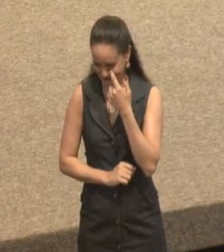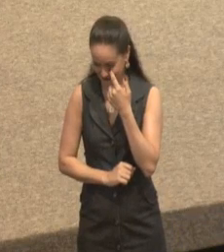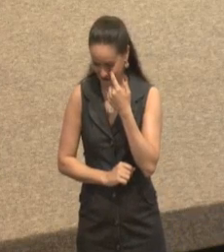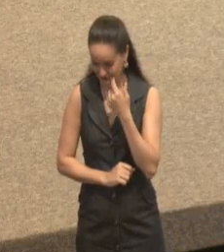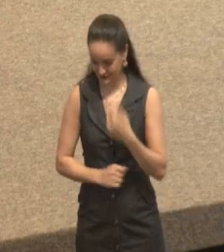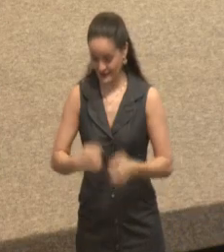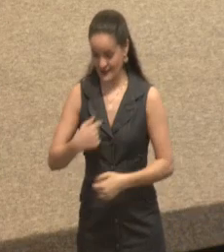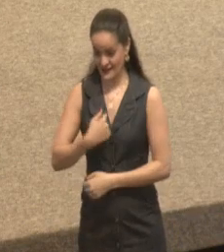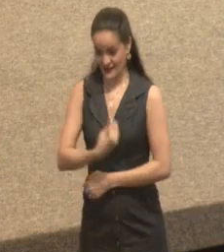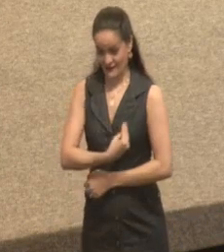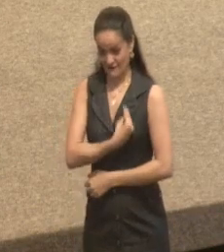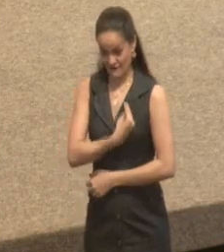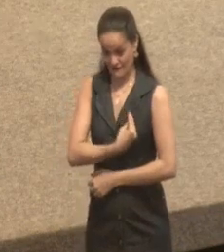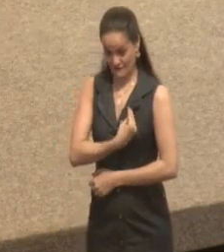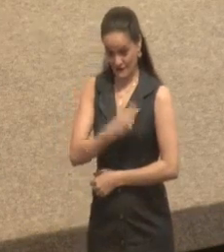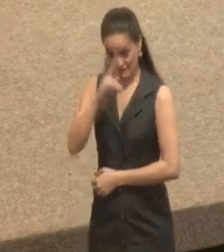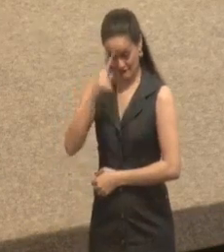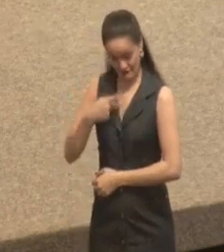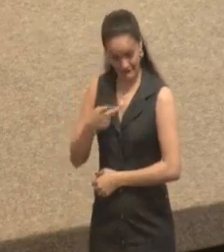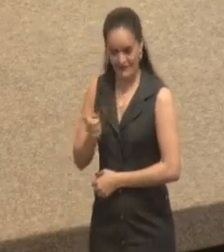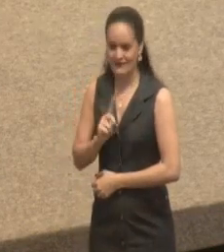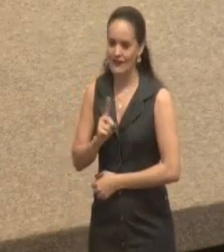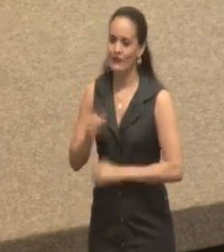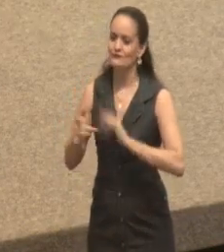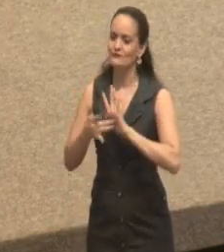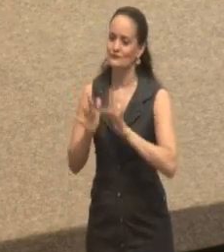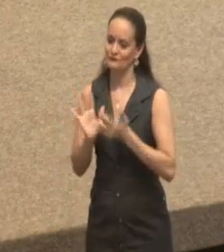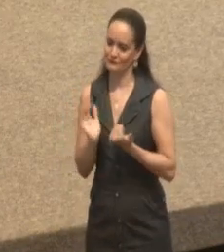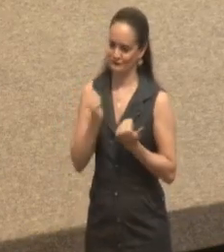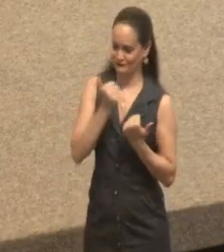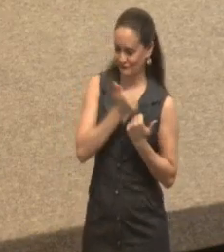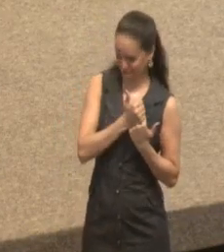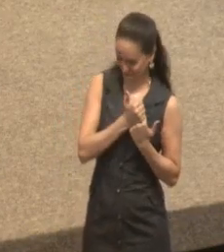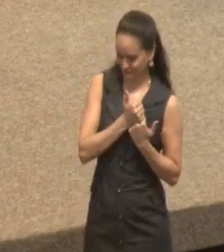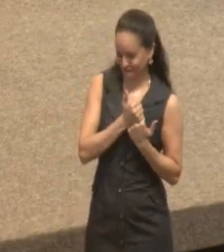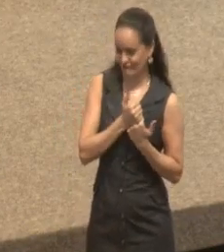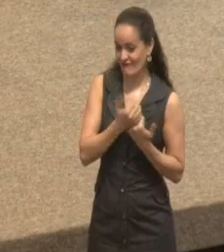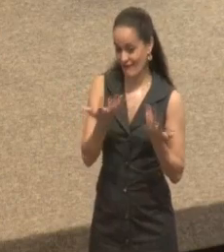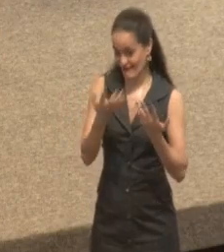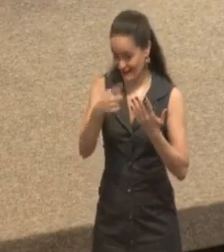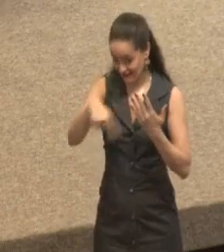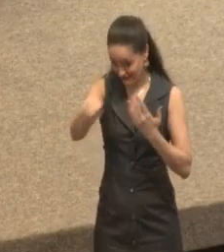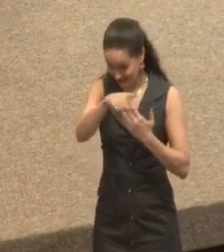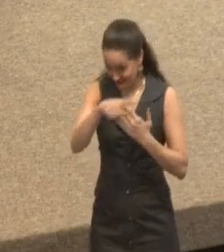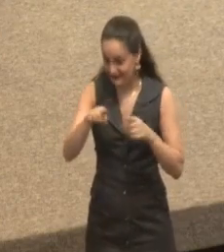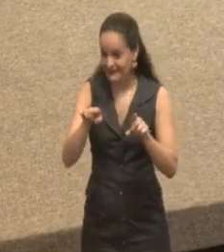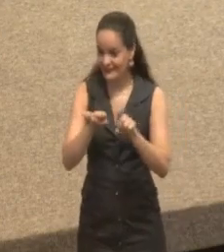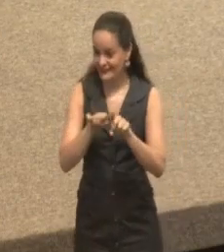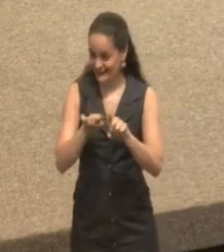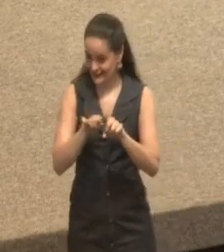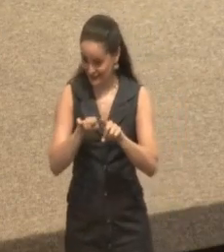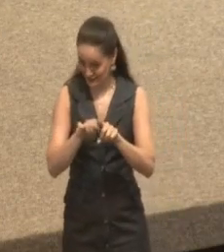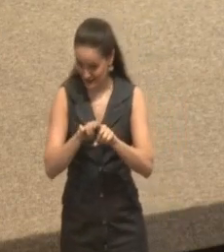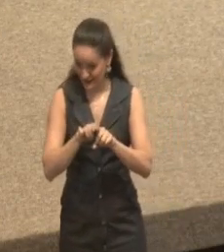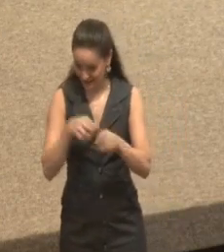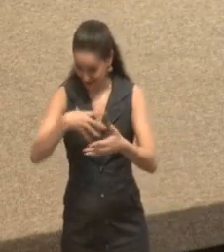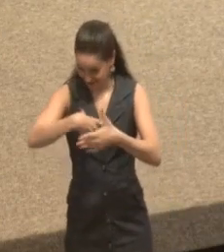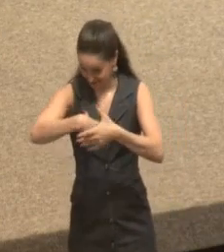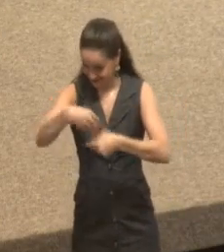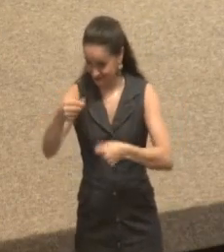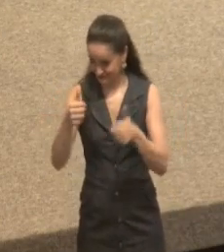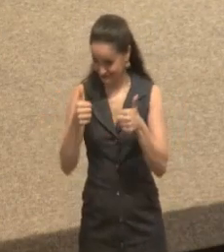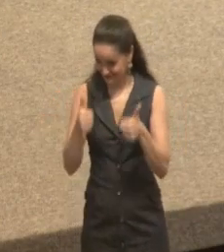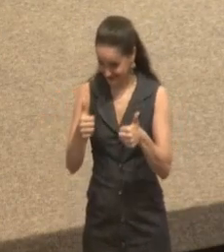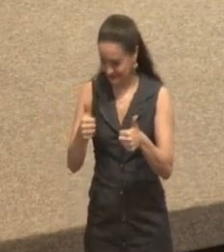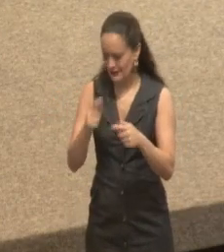Vivo não mais eu, mas Cristo vive em mim. Gálatas 2:20. Eu queria que a igreja pudesse junto comigo agora falarmos essa divisa que